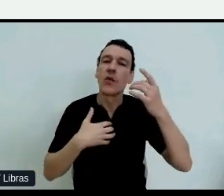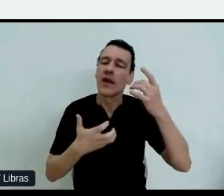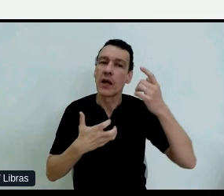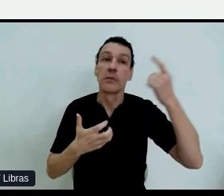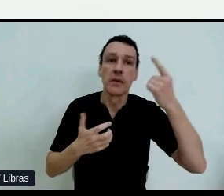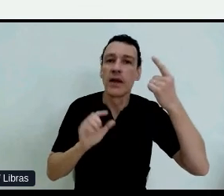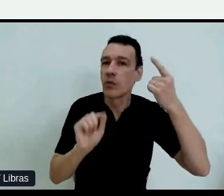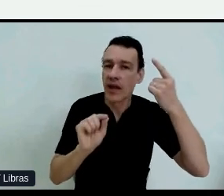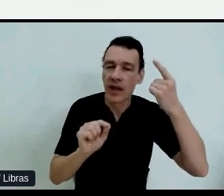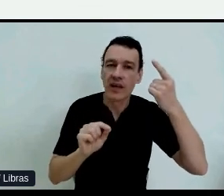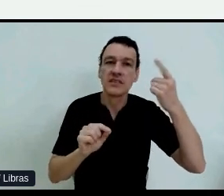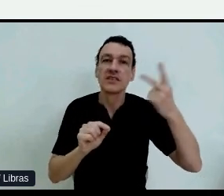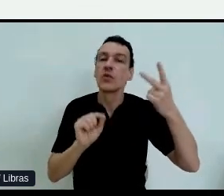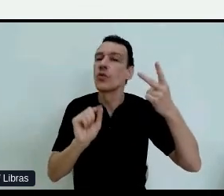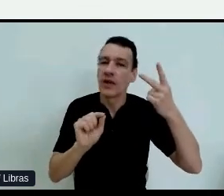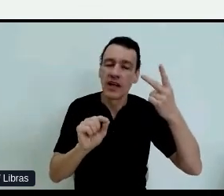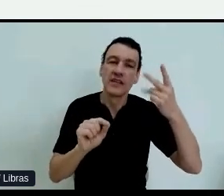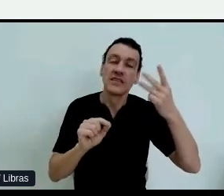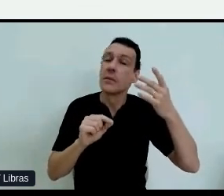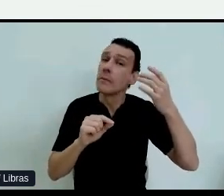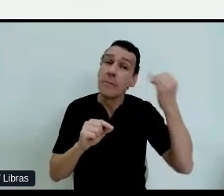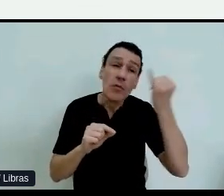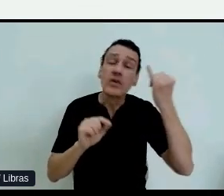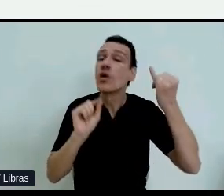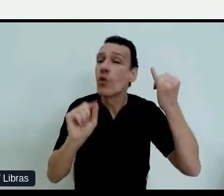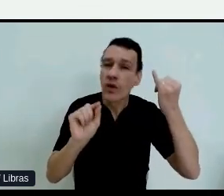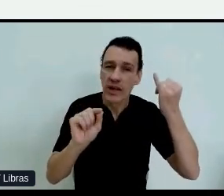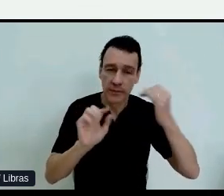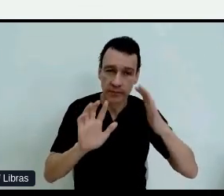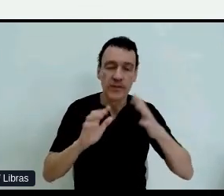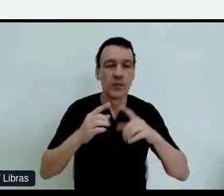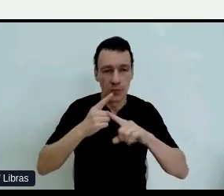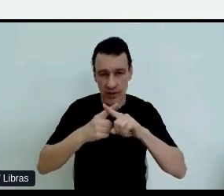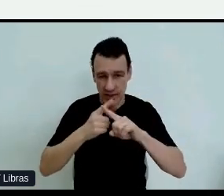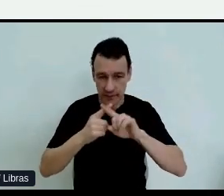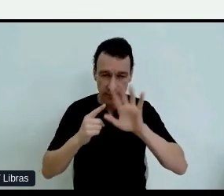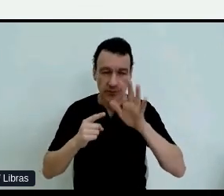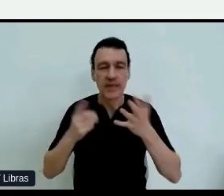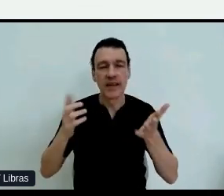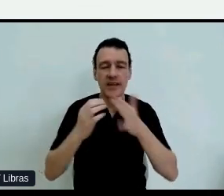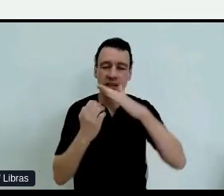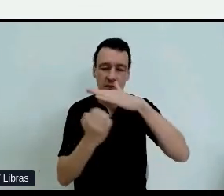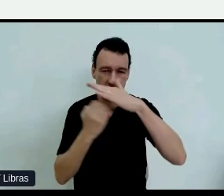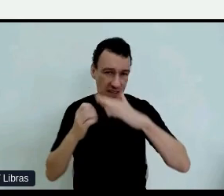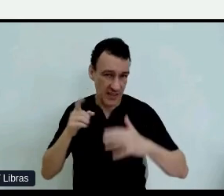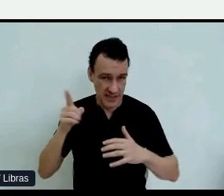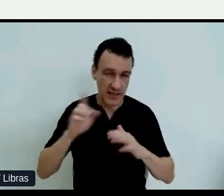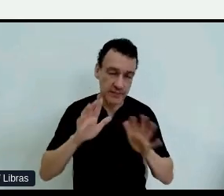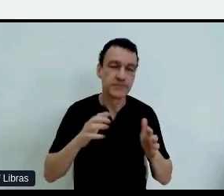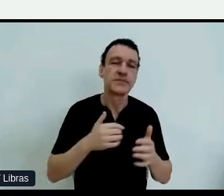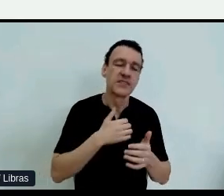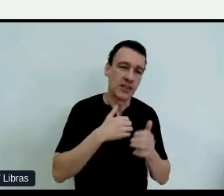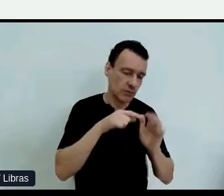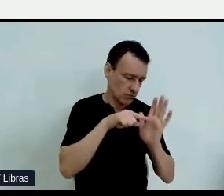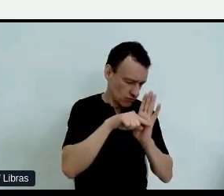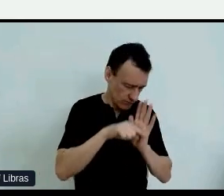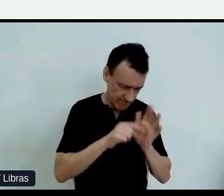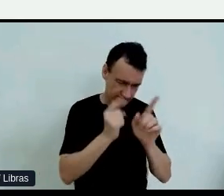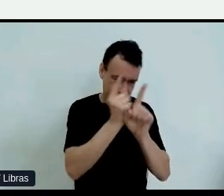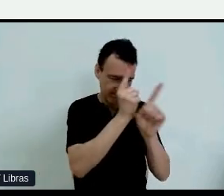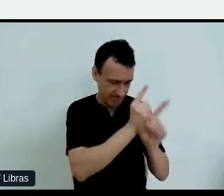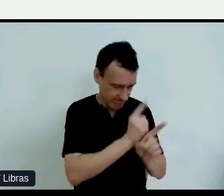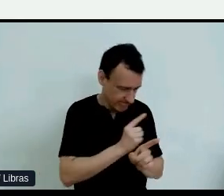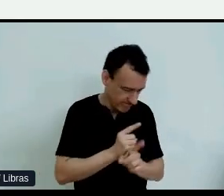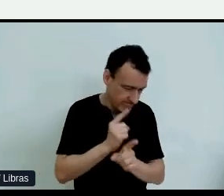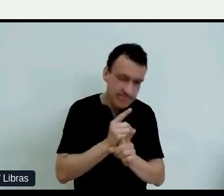acontece? É muito comum as empresas se assustarem, né? Quando você levantar uma série de requisitos e de itens para